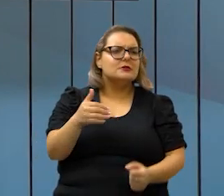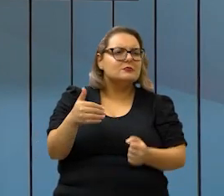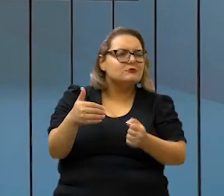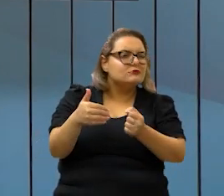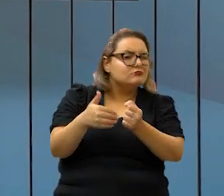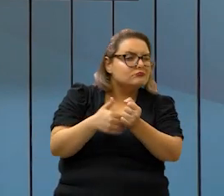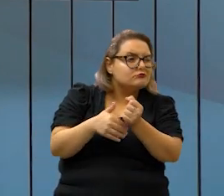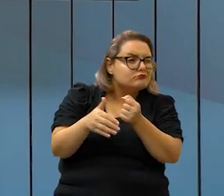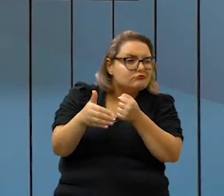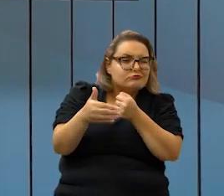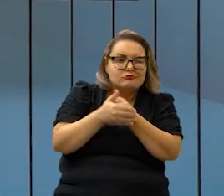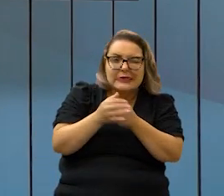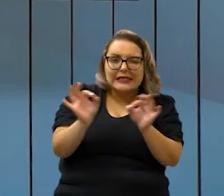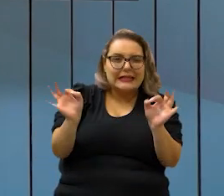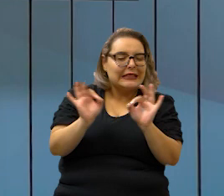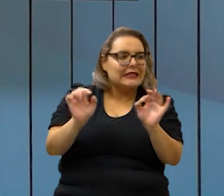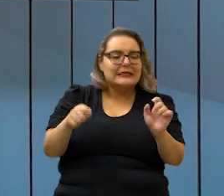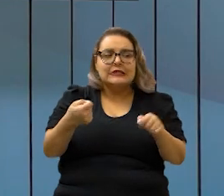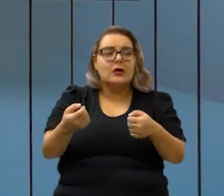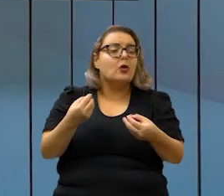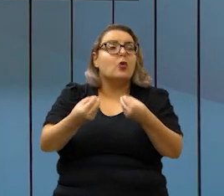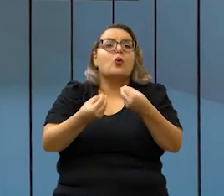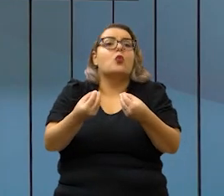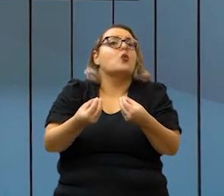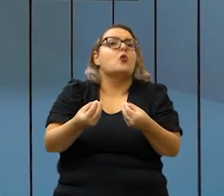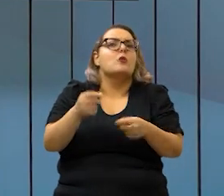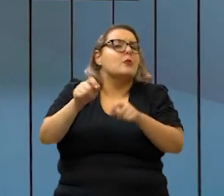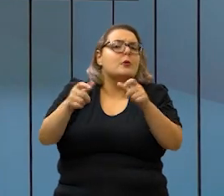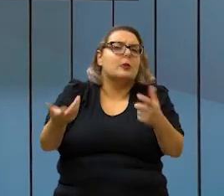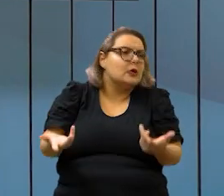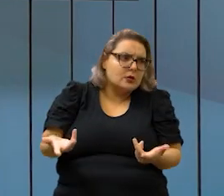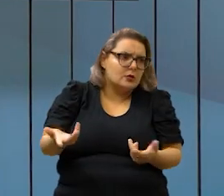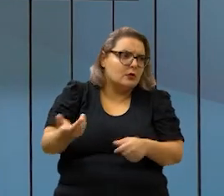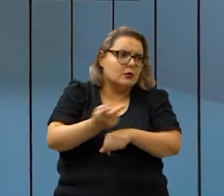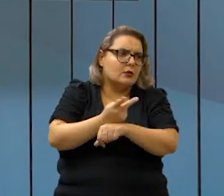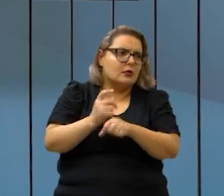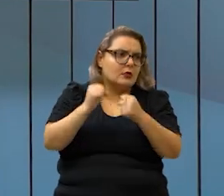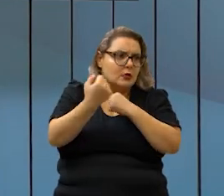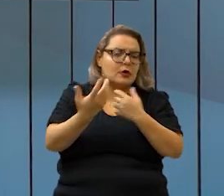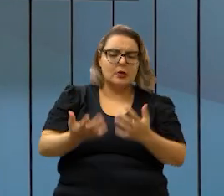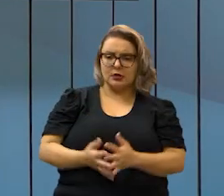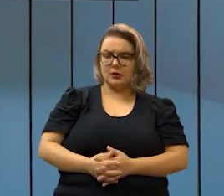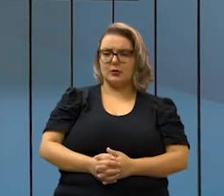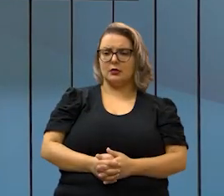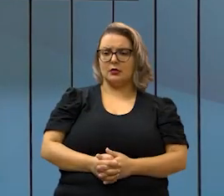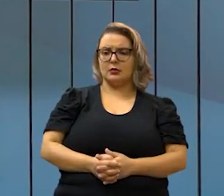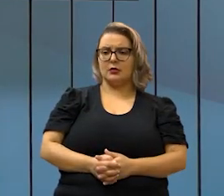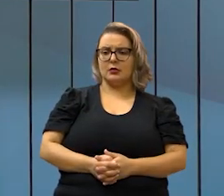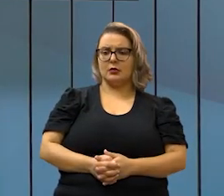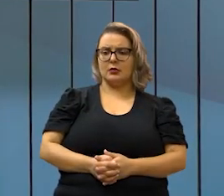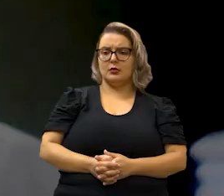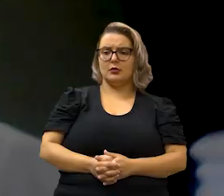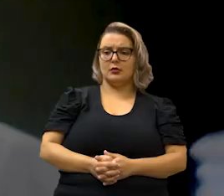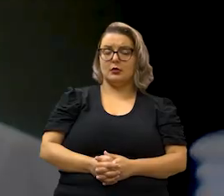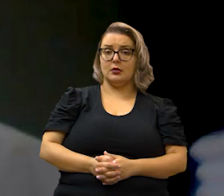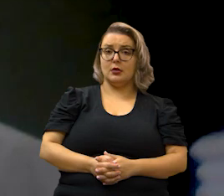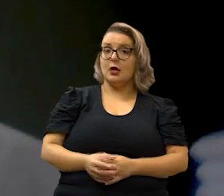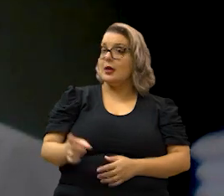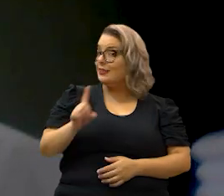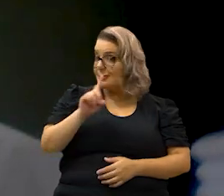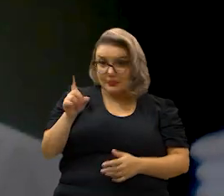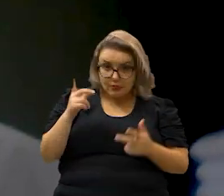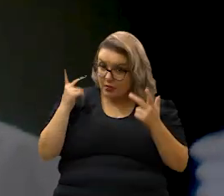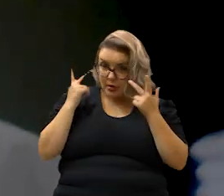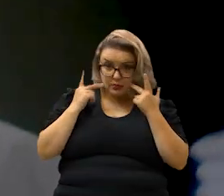silenciosos, que não dão Tem. nenhum sinal, e como que a pessoa deve aí, nesse caso, se Eles, proteger, né? eles não